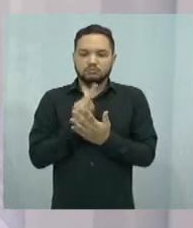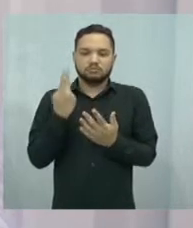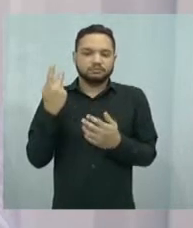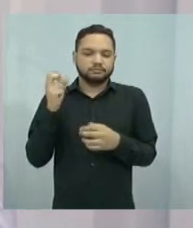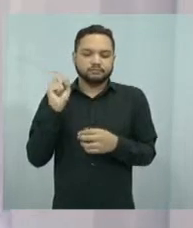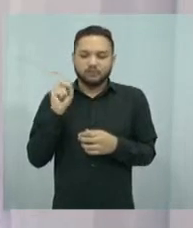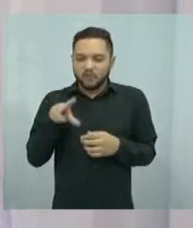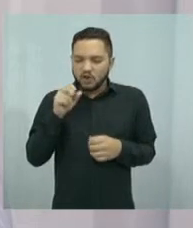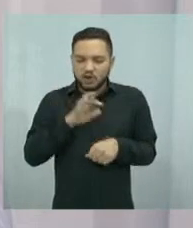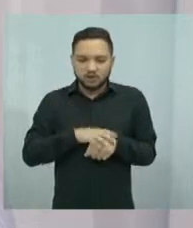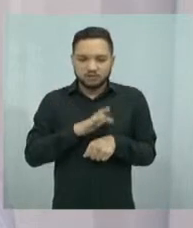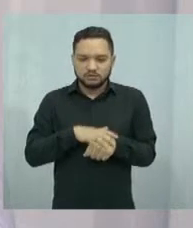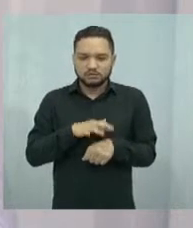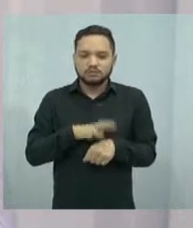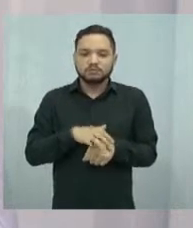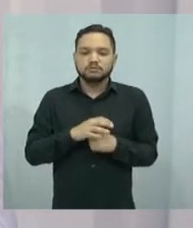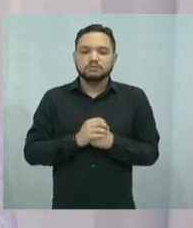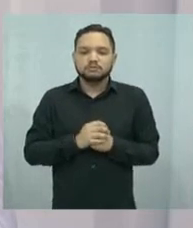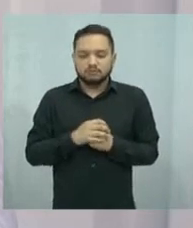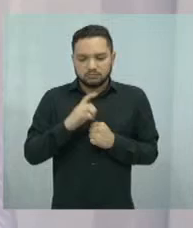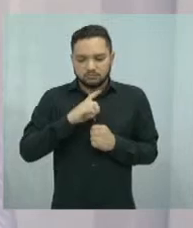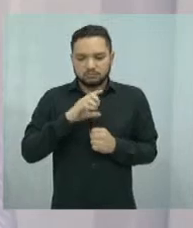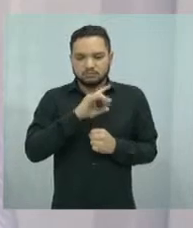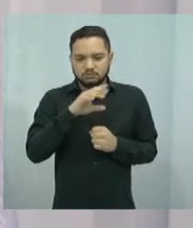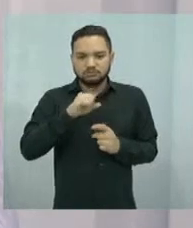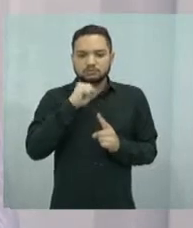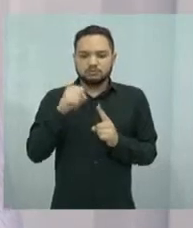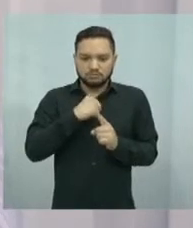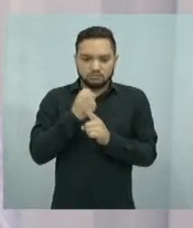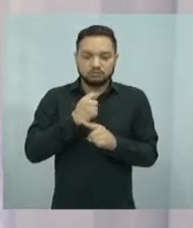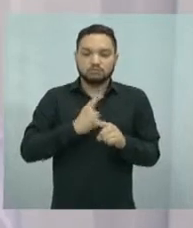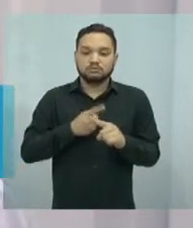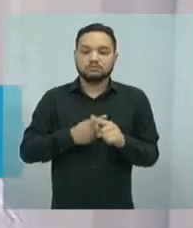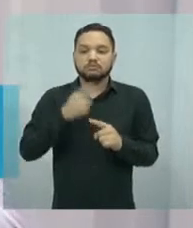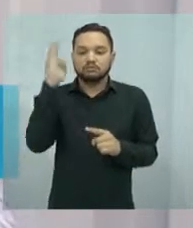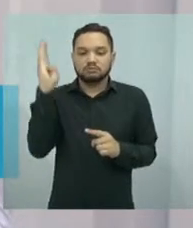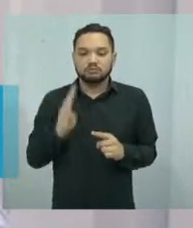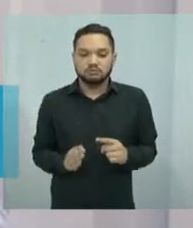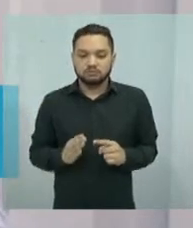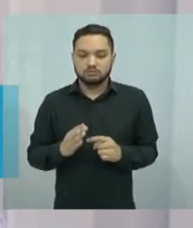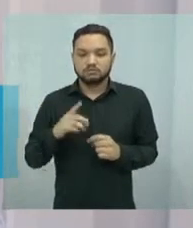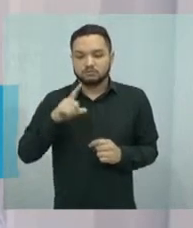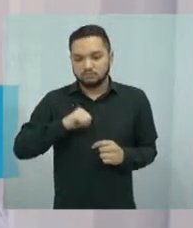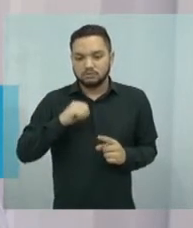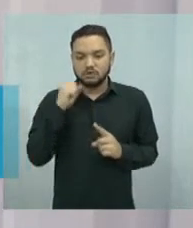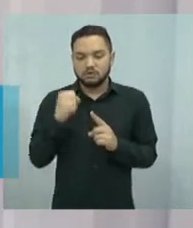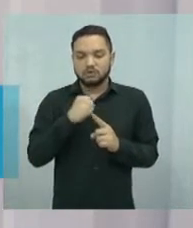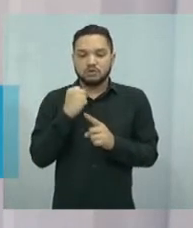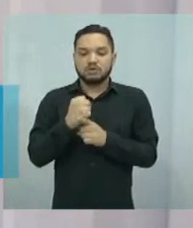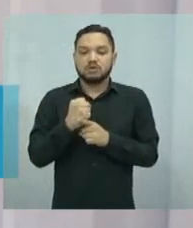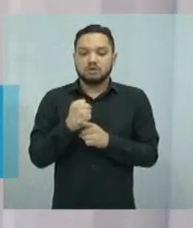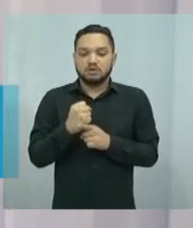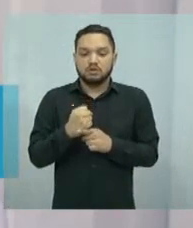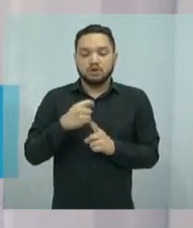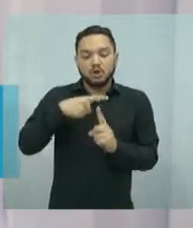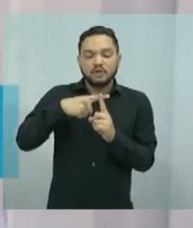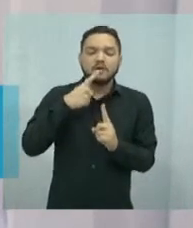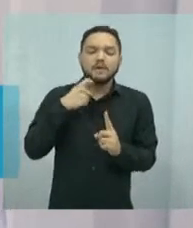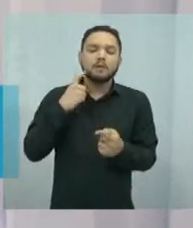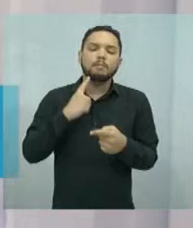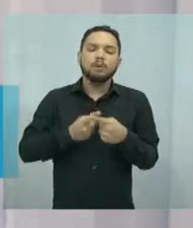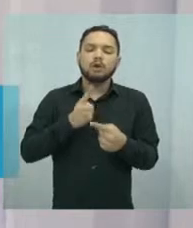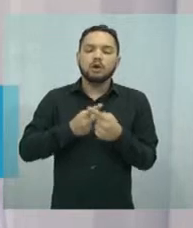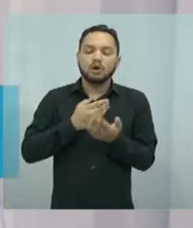arboviroses. Então, há um preparo também de cada sociedade nacional. Por que que o Brasil se torna uma sociedade nacional de Cruz Vermelha? Porque